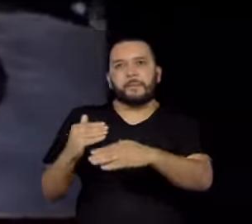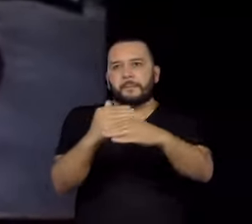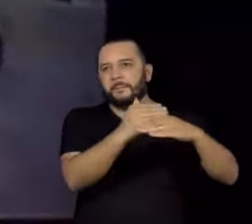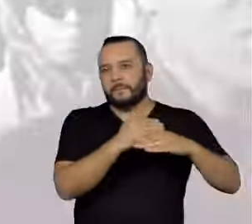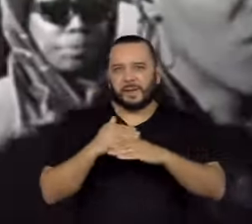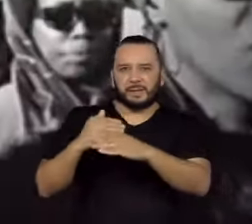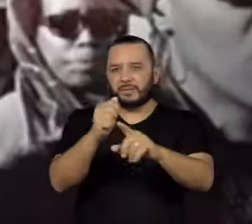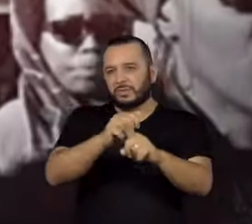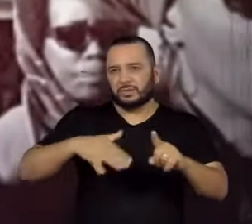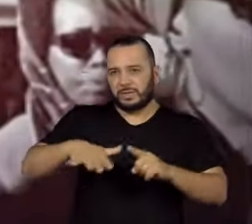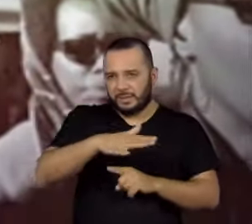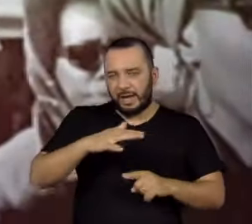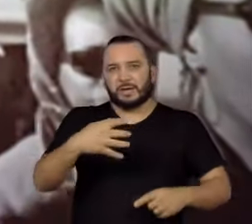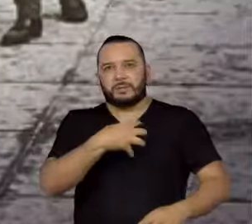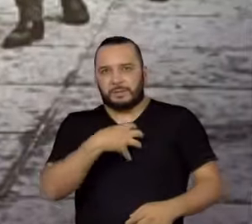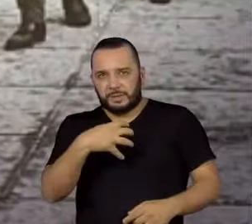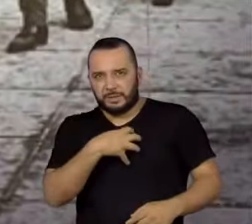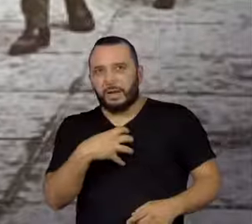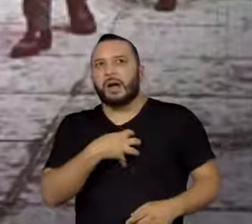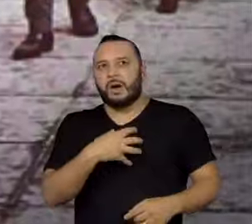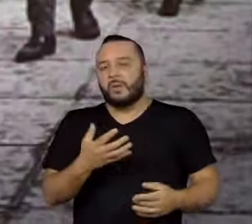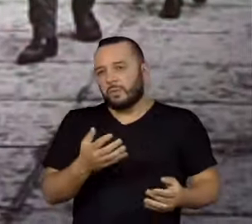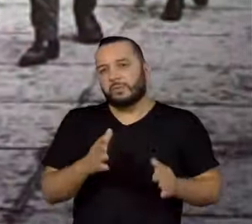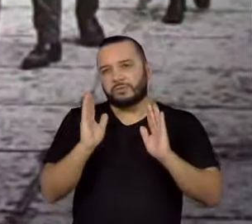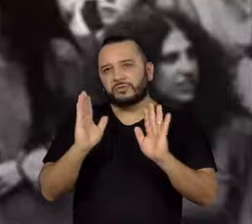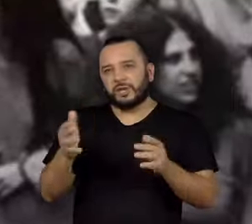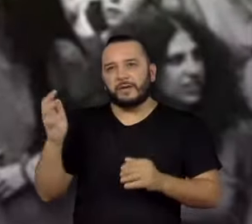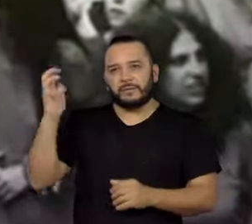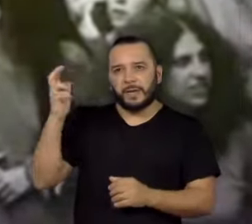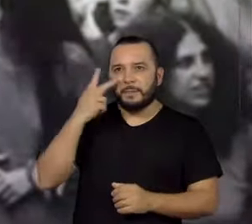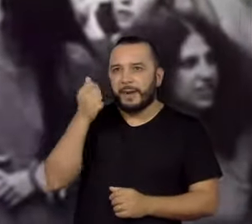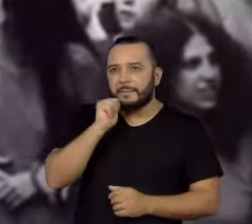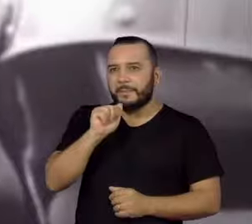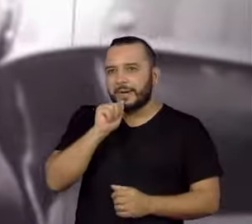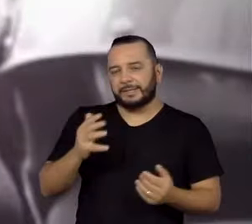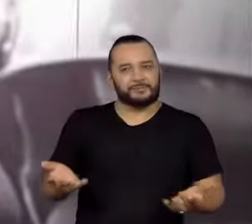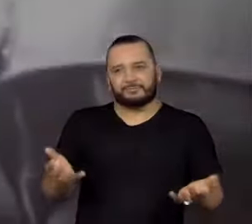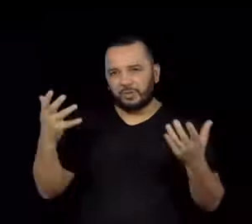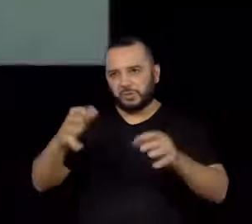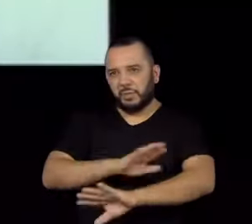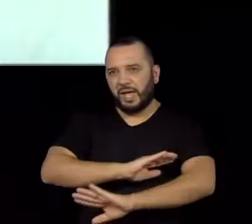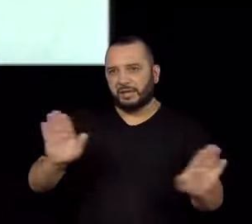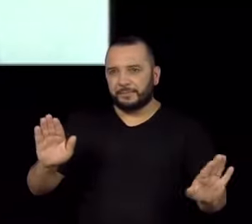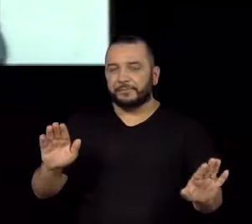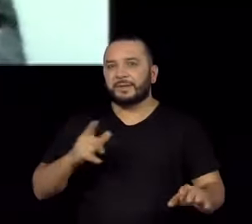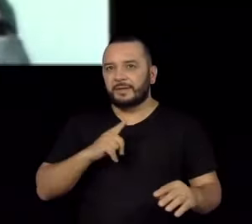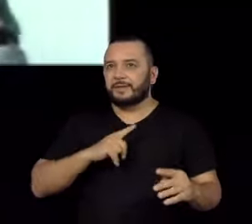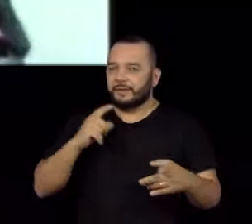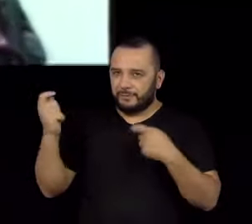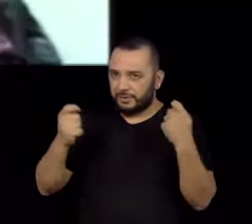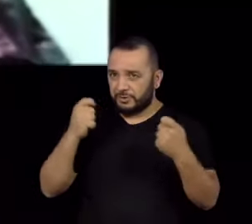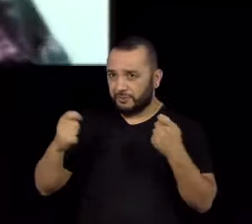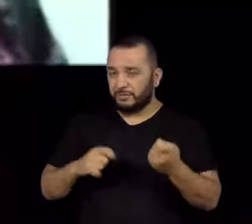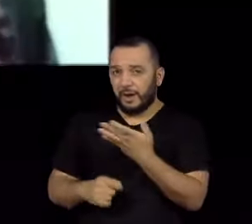estéticos, éticos e comportamentais paternos de então. O Festival de Woodstock,